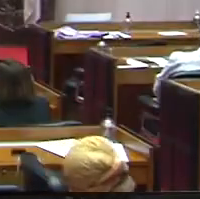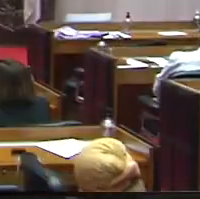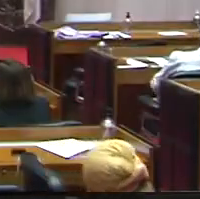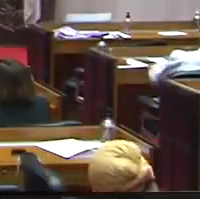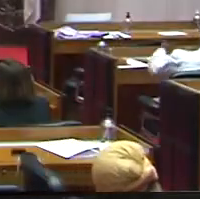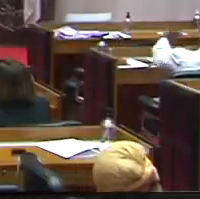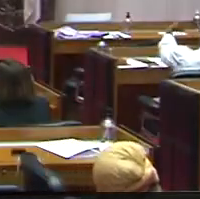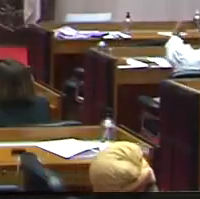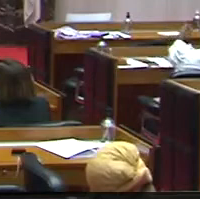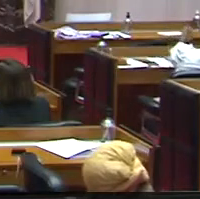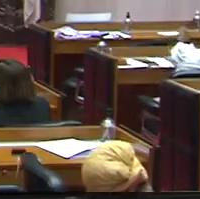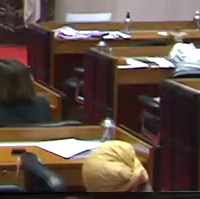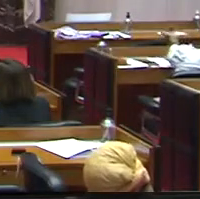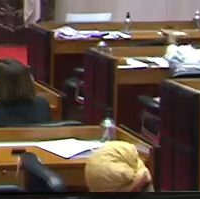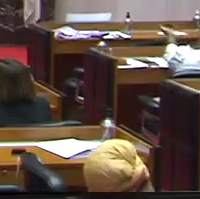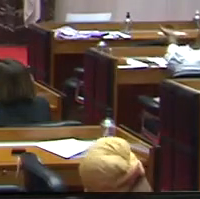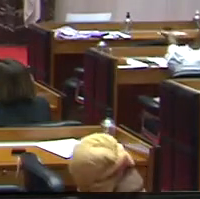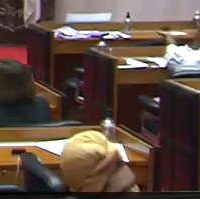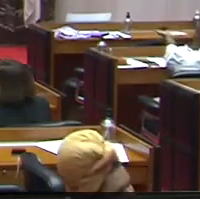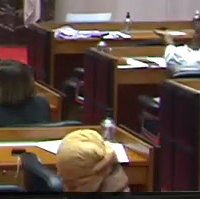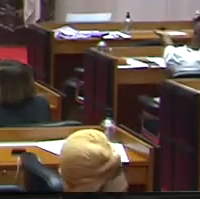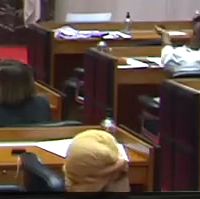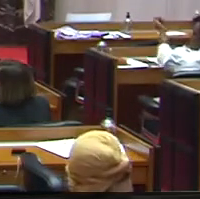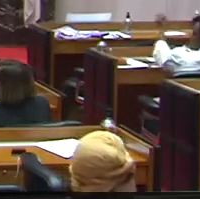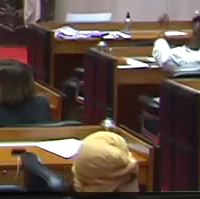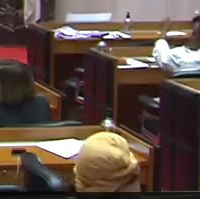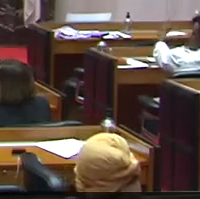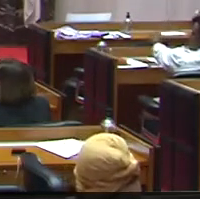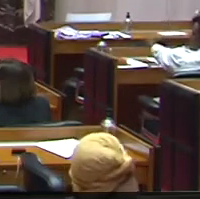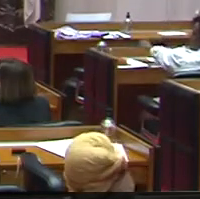Ester vítima de feminicídio